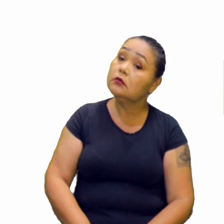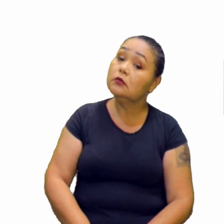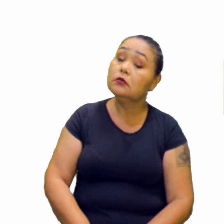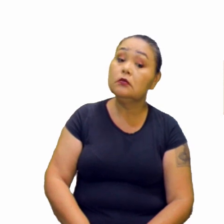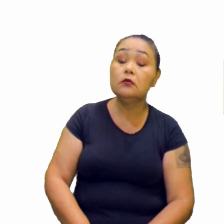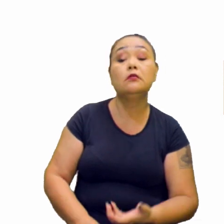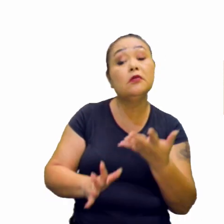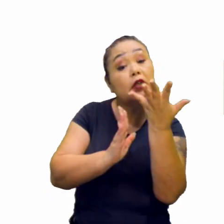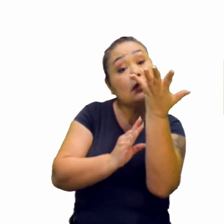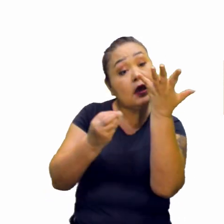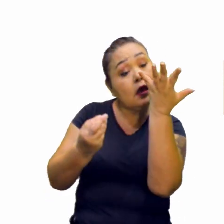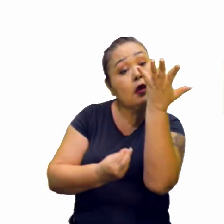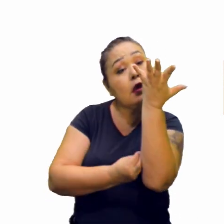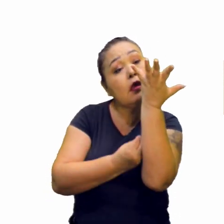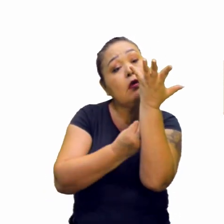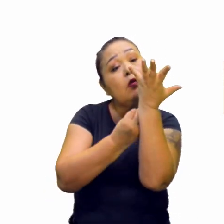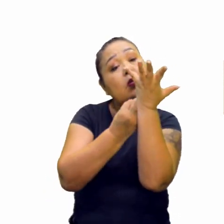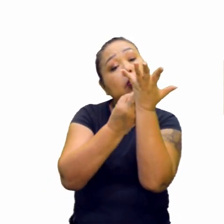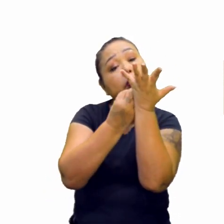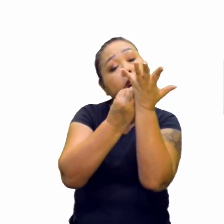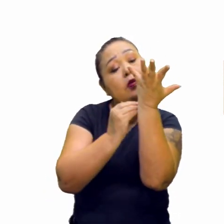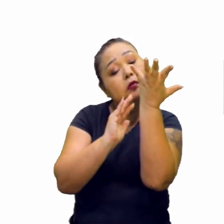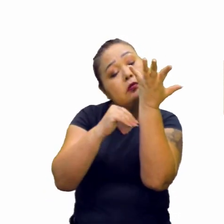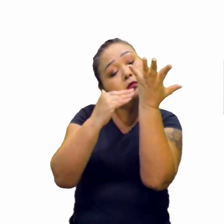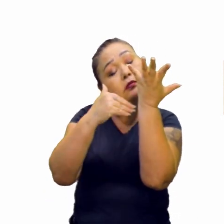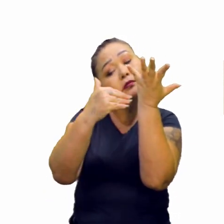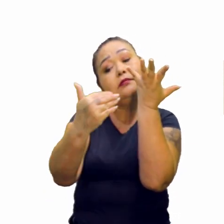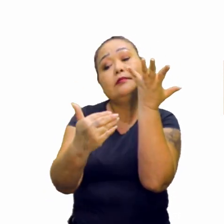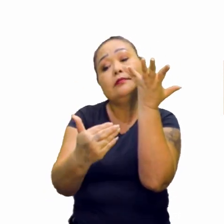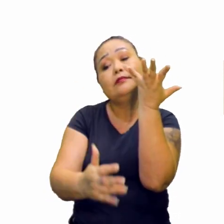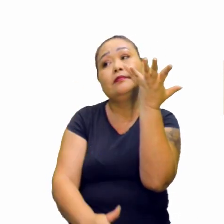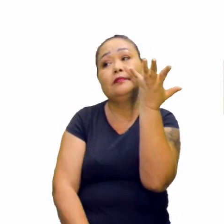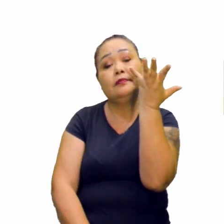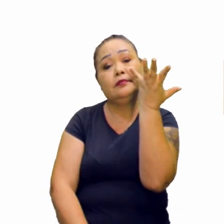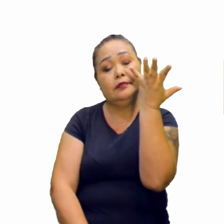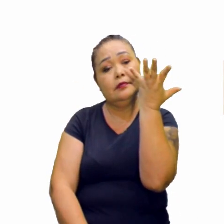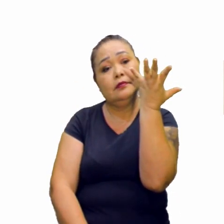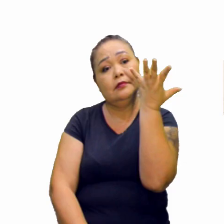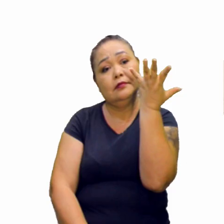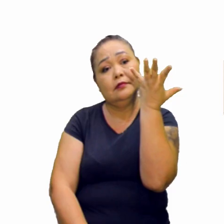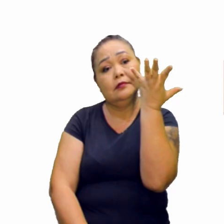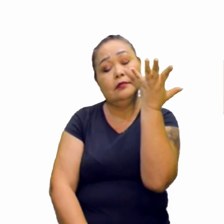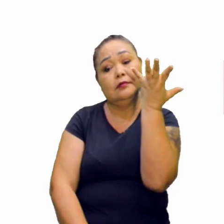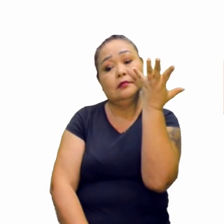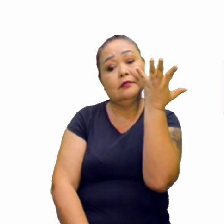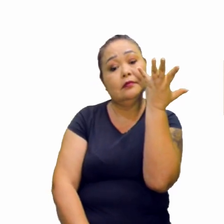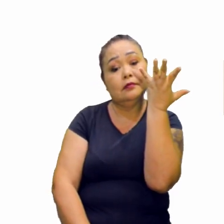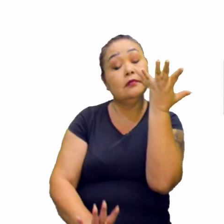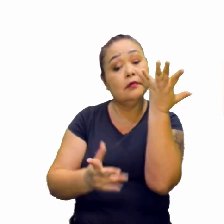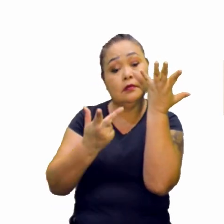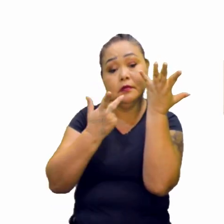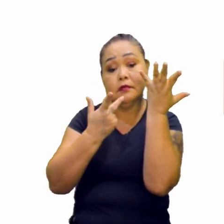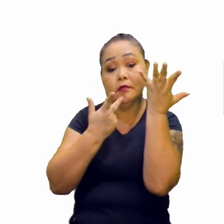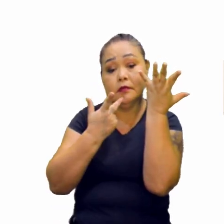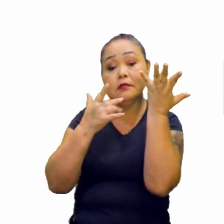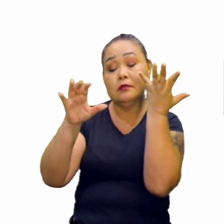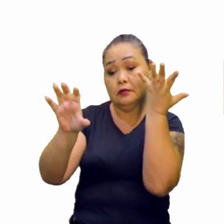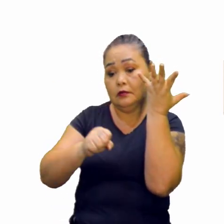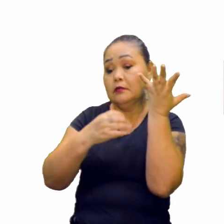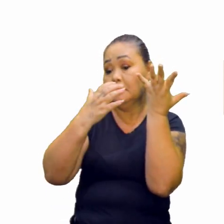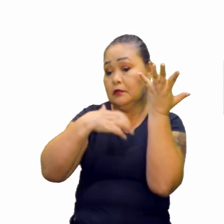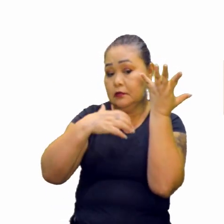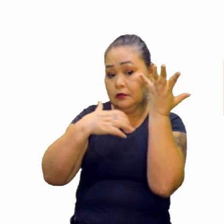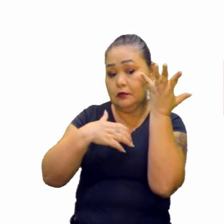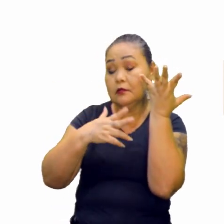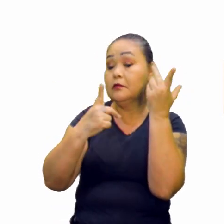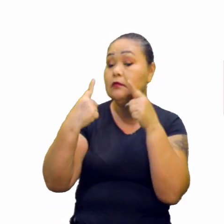encaminhado para uma fase de desenvolvimento. A colheita, claro, já falamos da colheita do fruto, por quê?